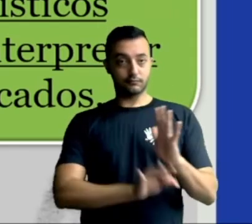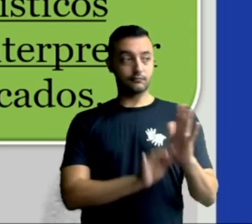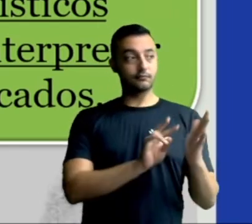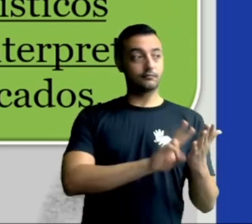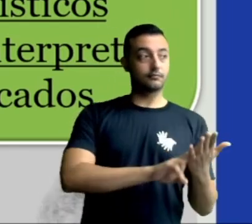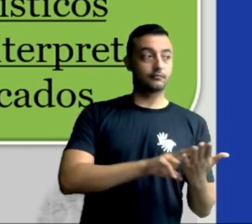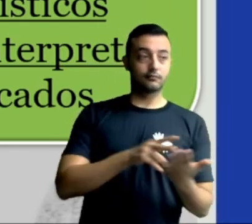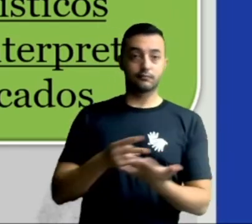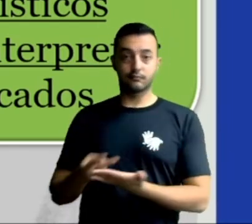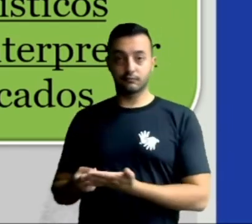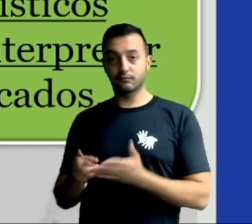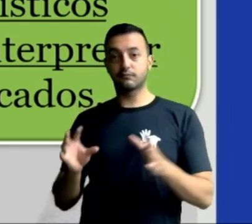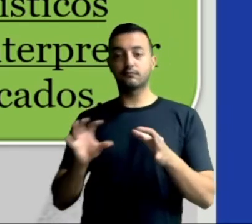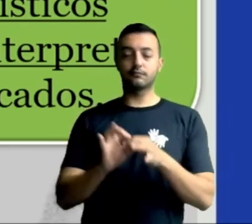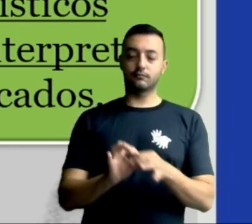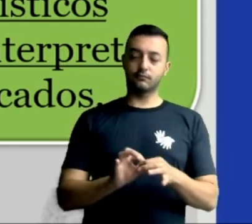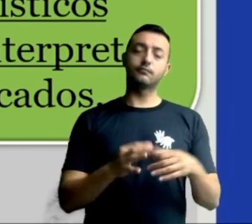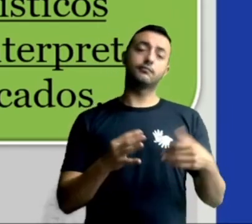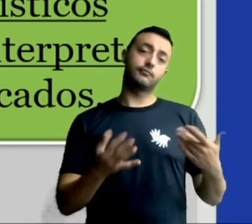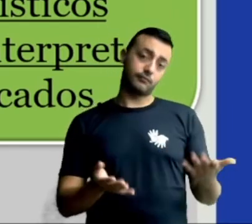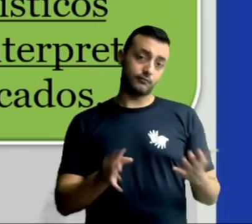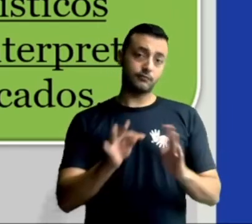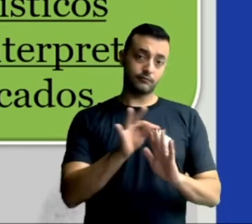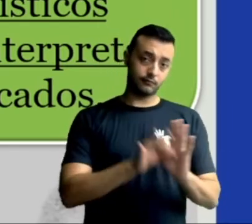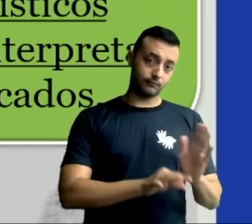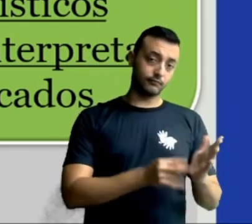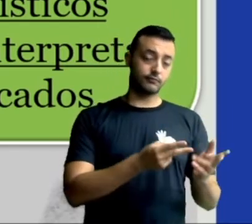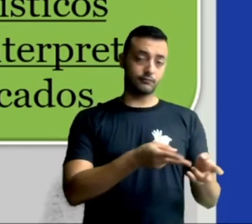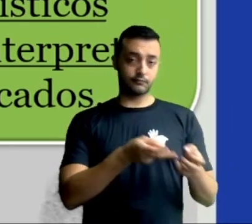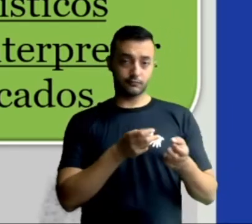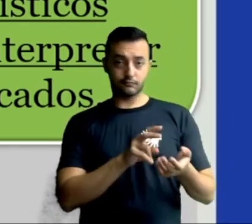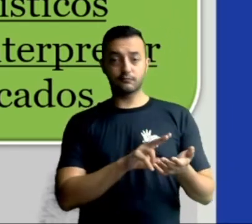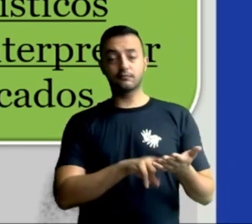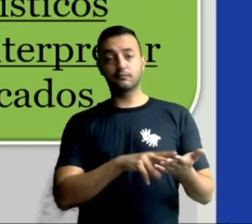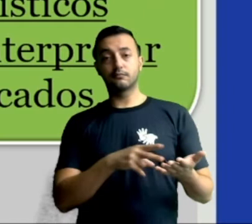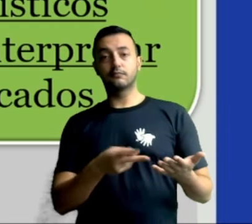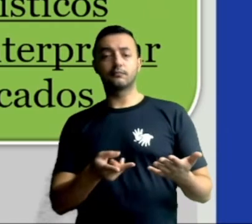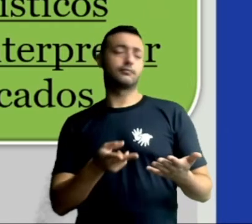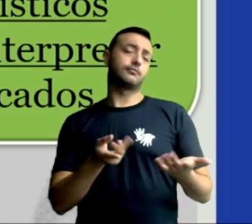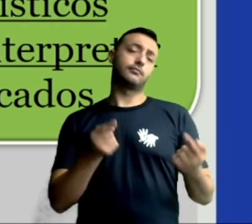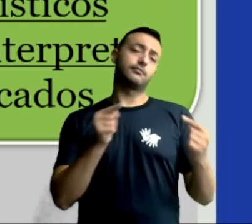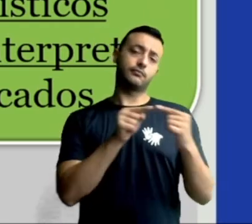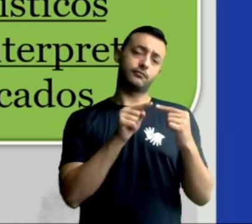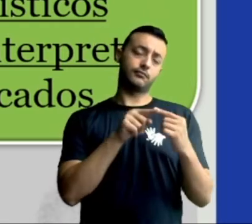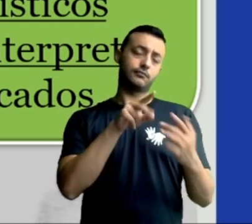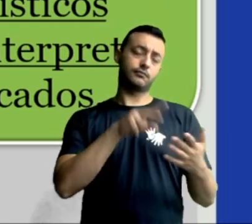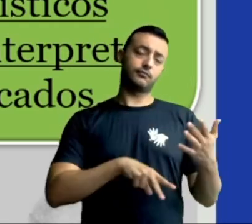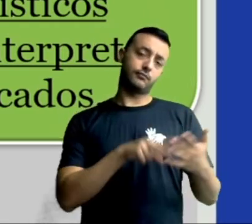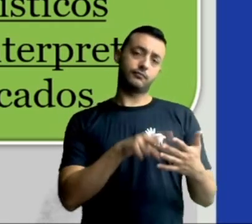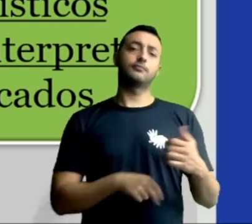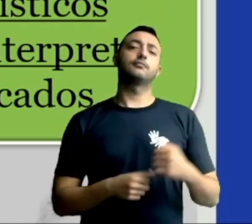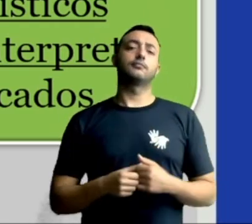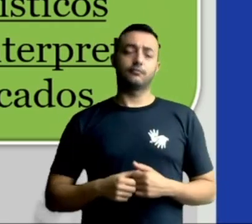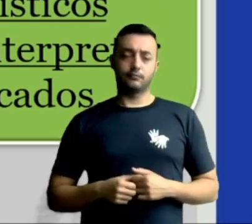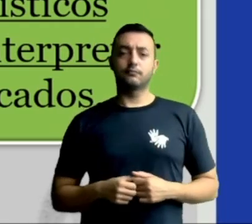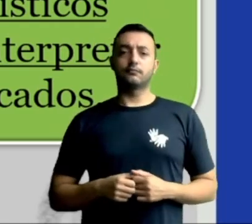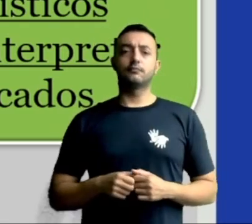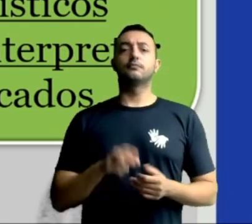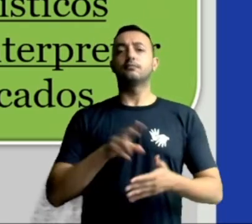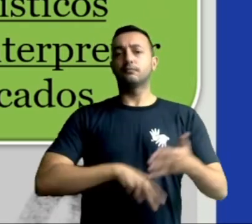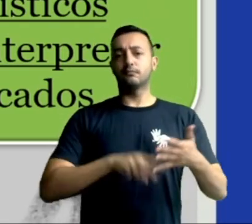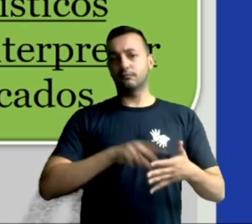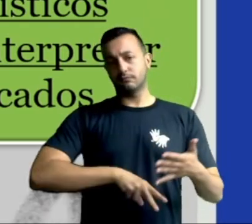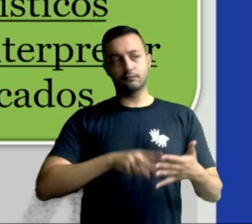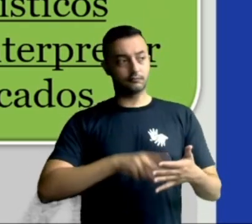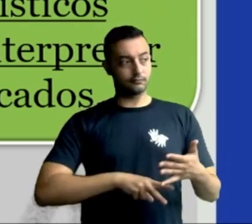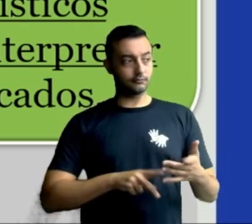à outra. Interpretação de texto é o ato de ler, está relacionado ao ato de ler. E a